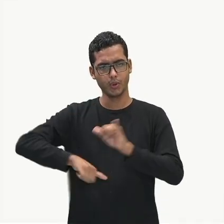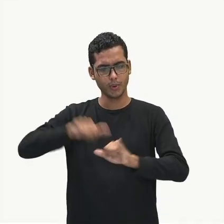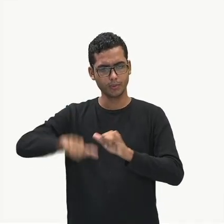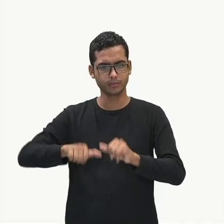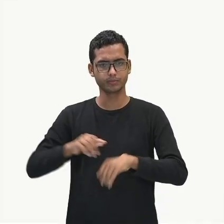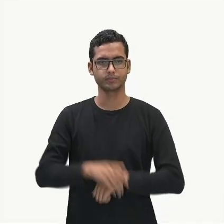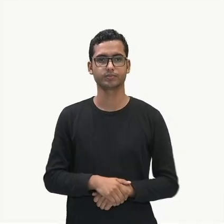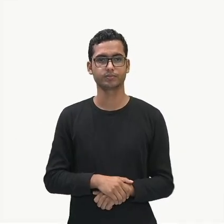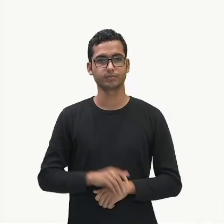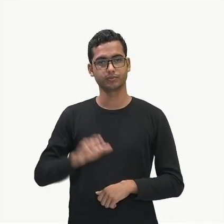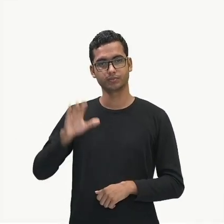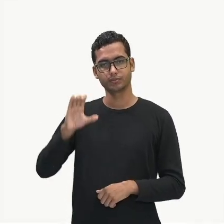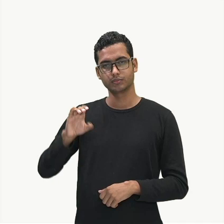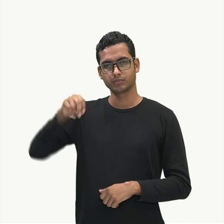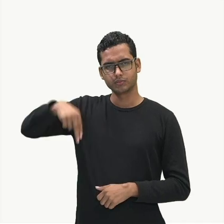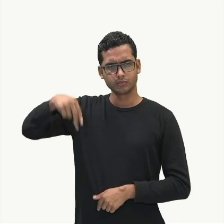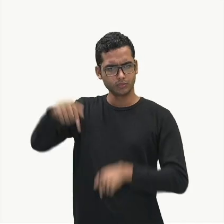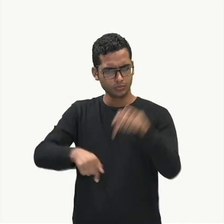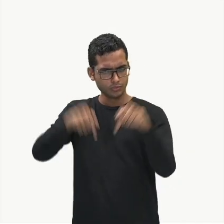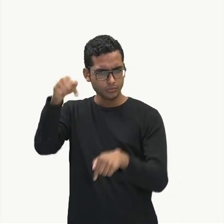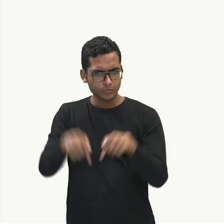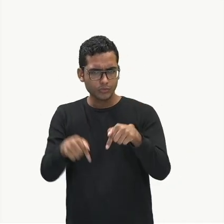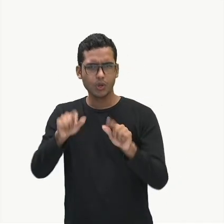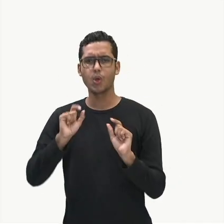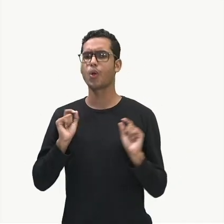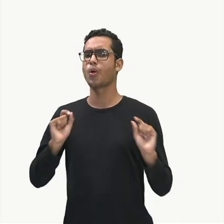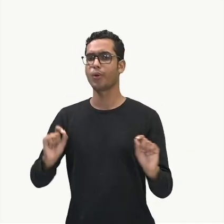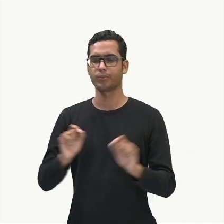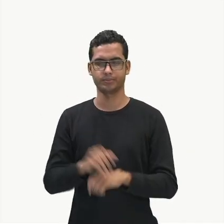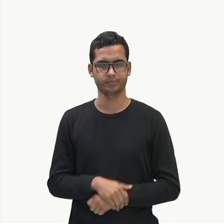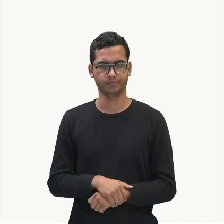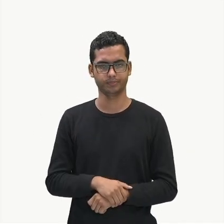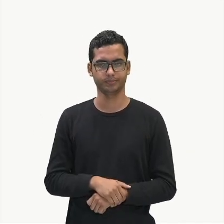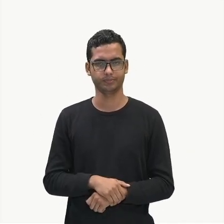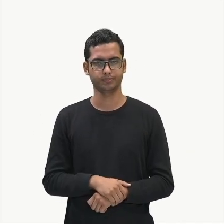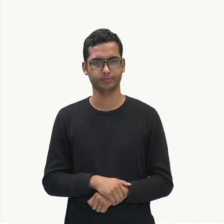Então, a taxa de reação vai ser uma forma